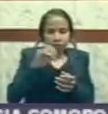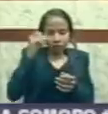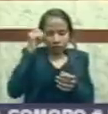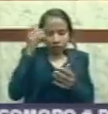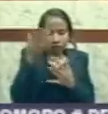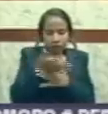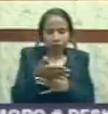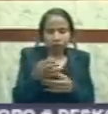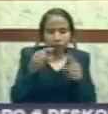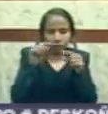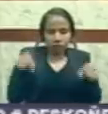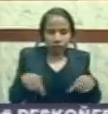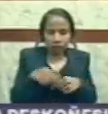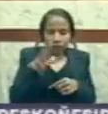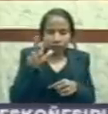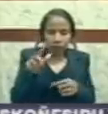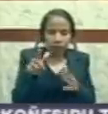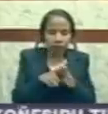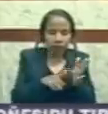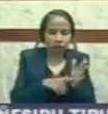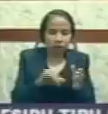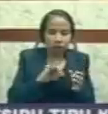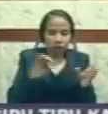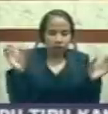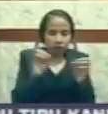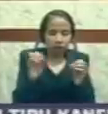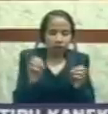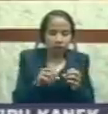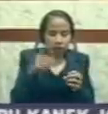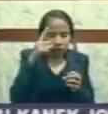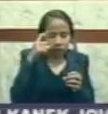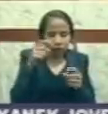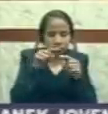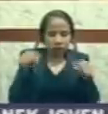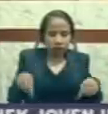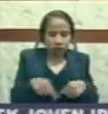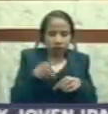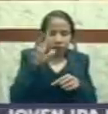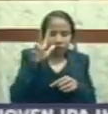Tama uma tabela 3. Lei nem bahau lá é. Tamba tabela 3, né? Só